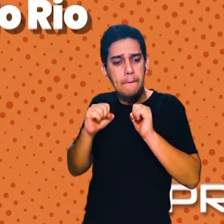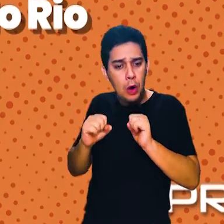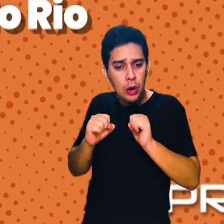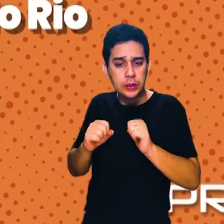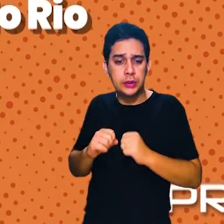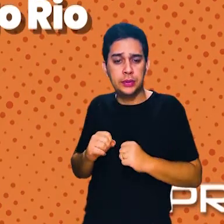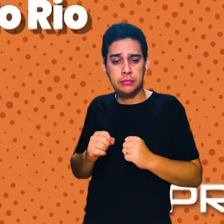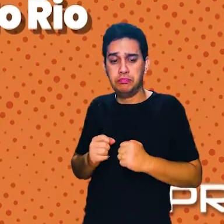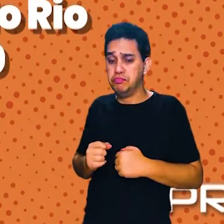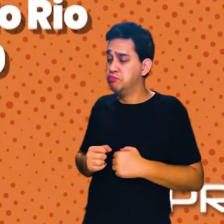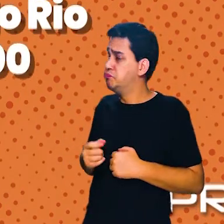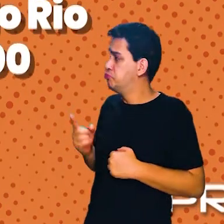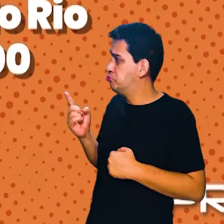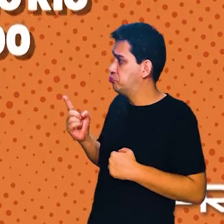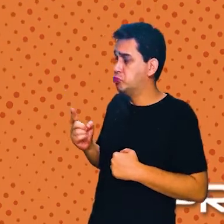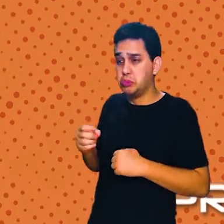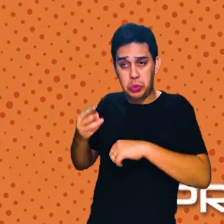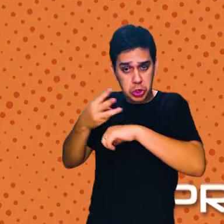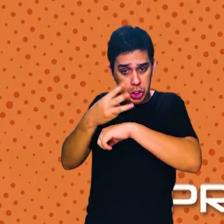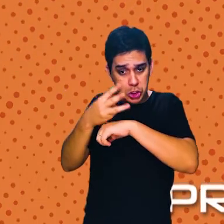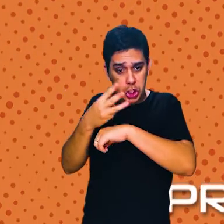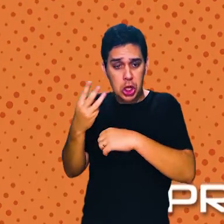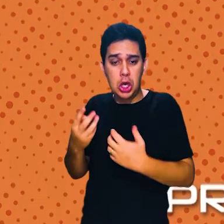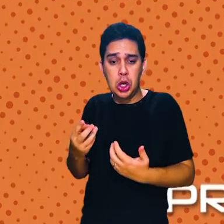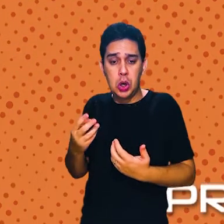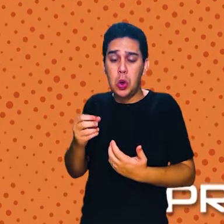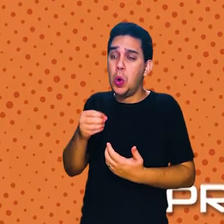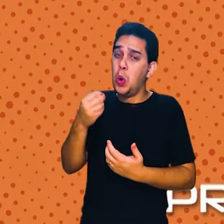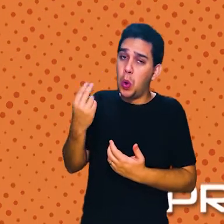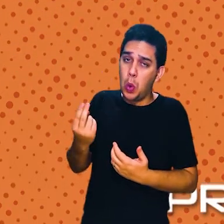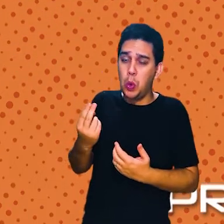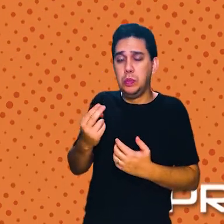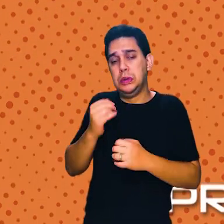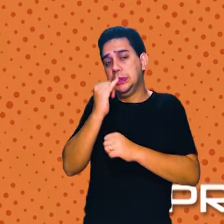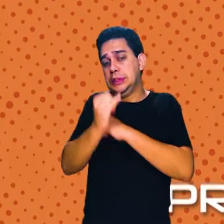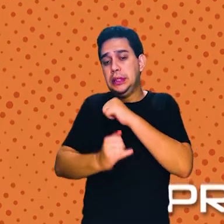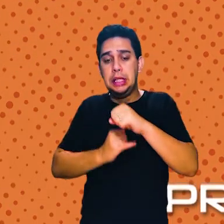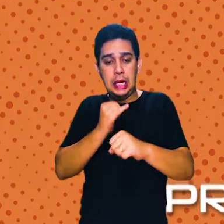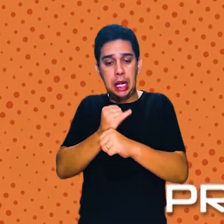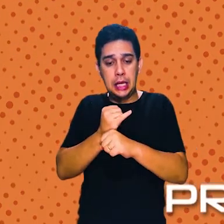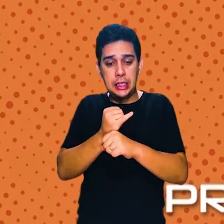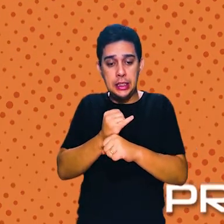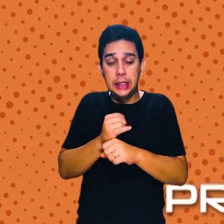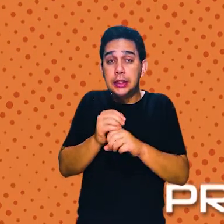por ligação ou por WhatsApp, ou ainda por meio da internet no link